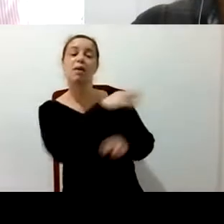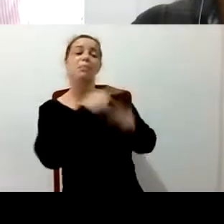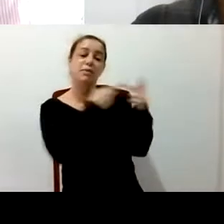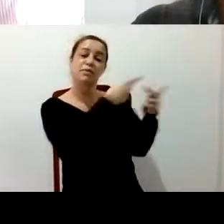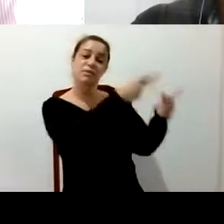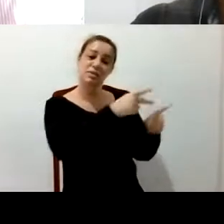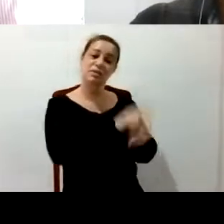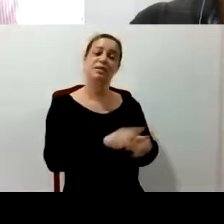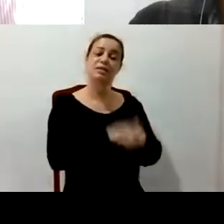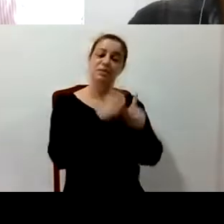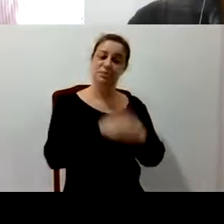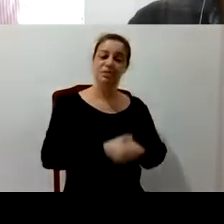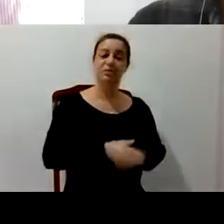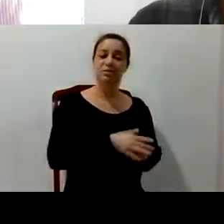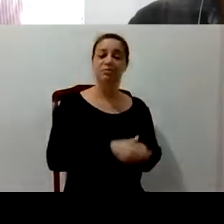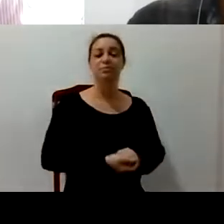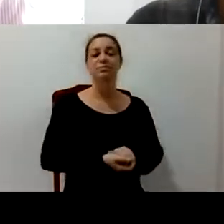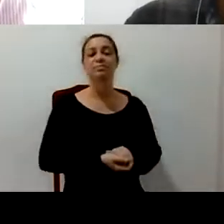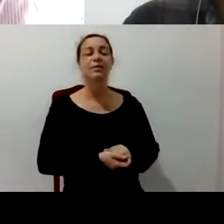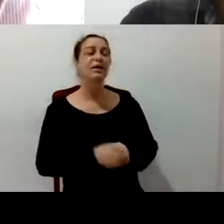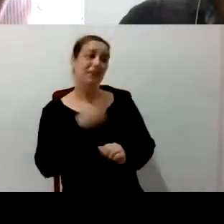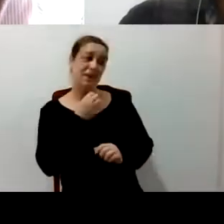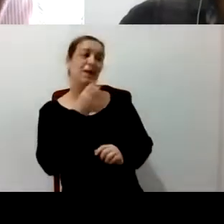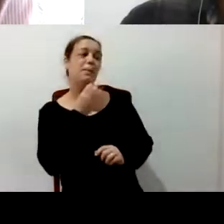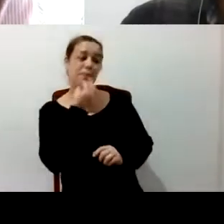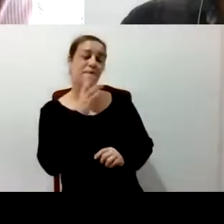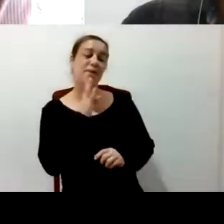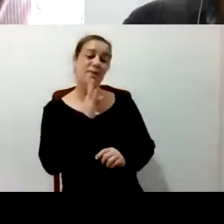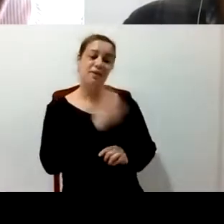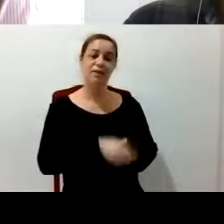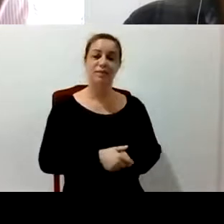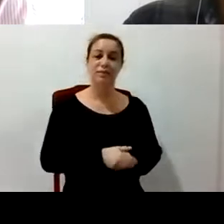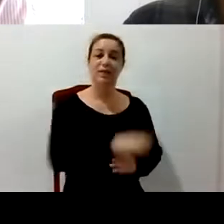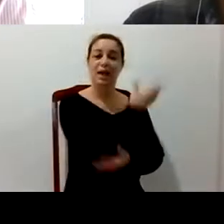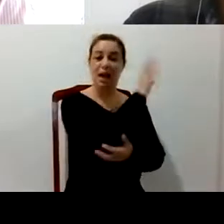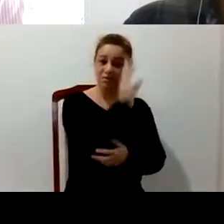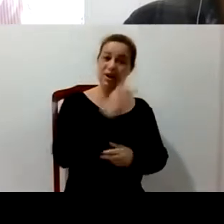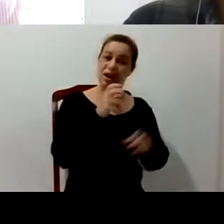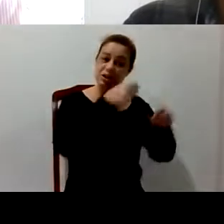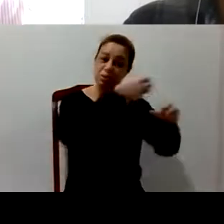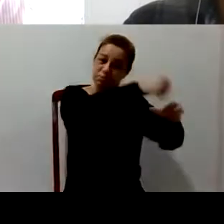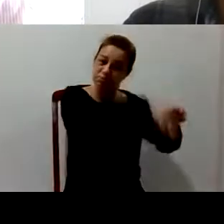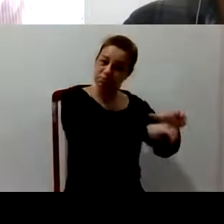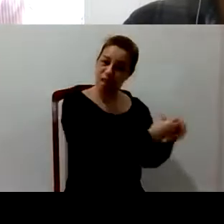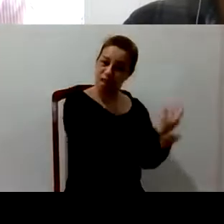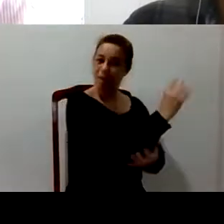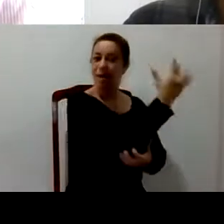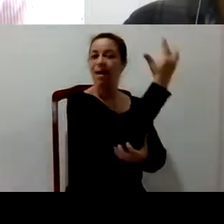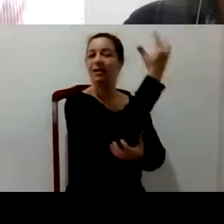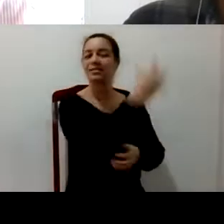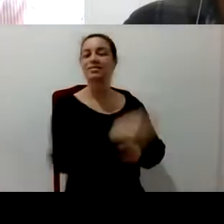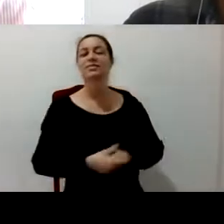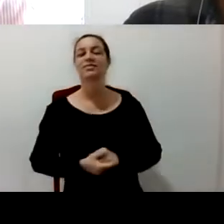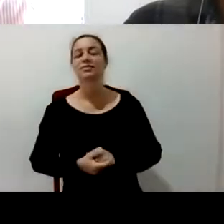conhecer. Ah, elas vão amar. Eu queria... Dando continuidade à conversa, então, né, tem